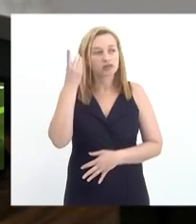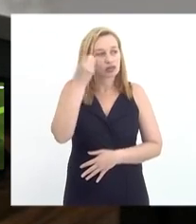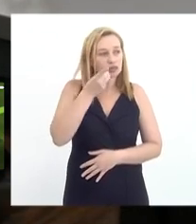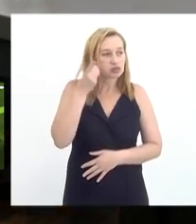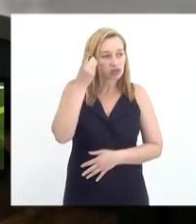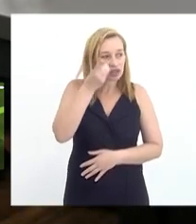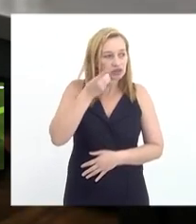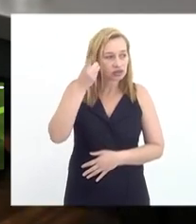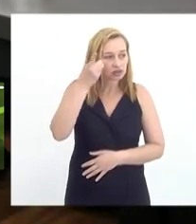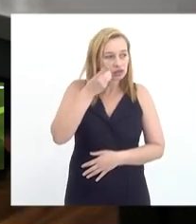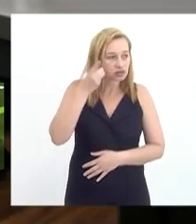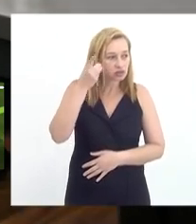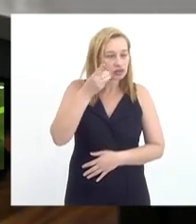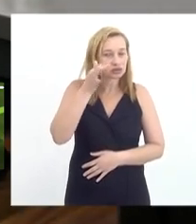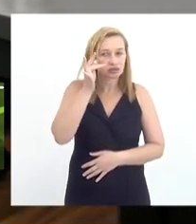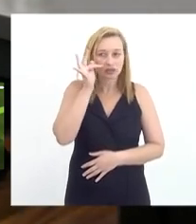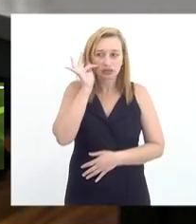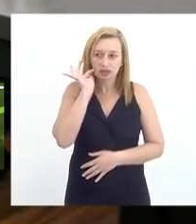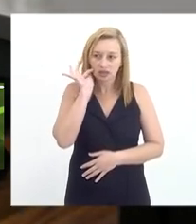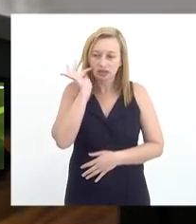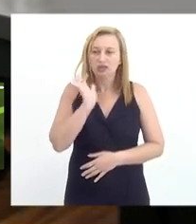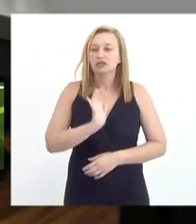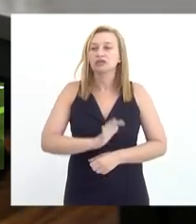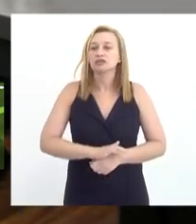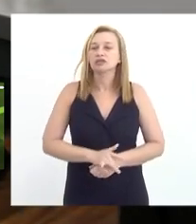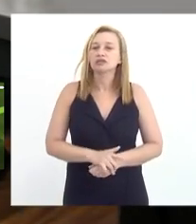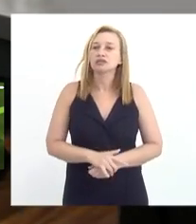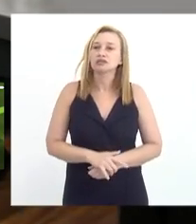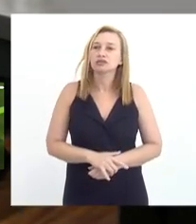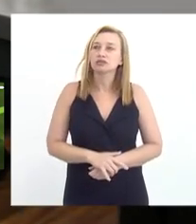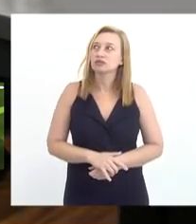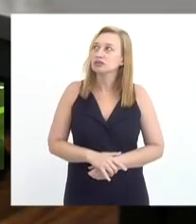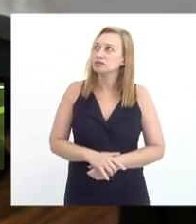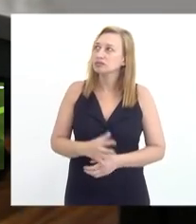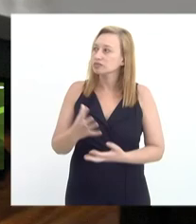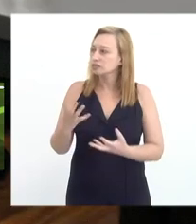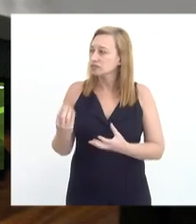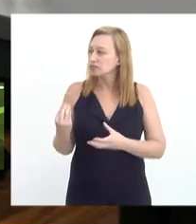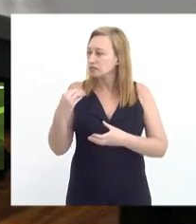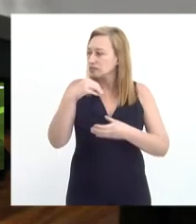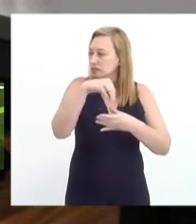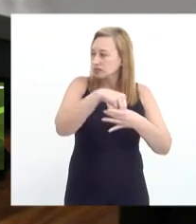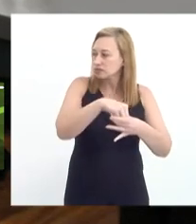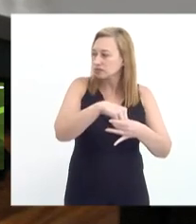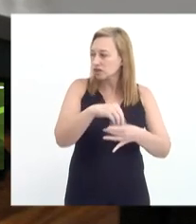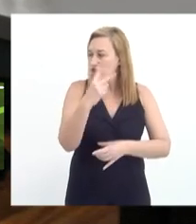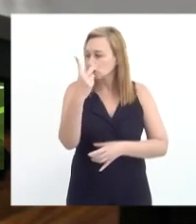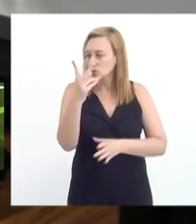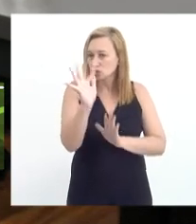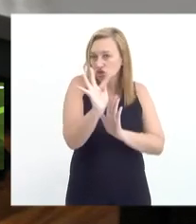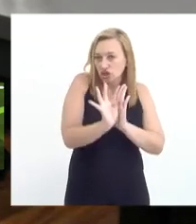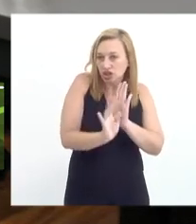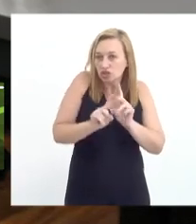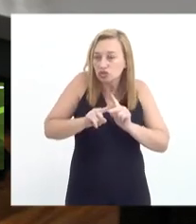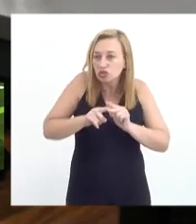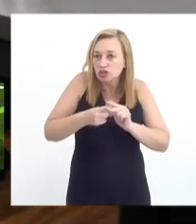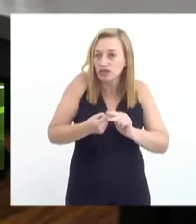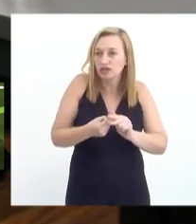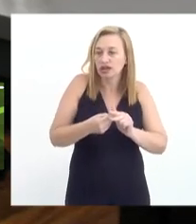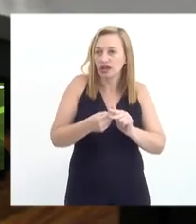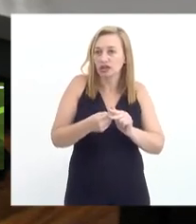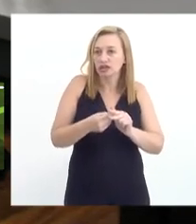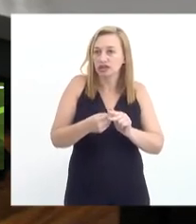Serafim Os senhores Acataram Introduzir Aí As duas Leis Que foram Modificadas Pela